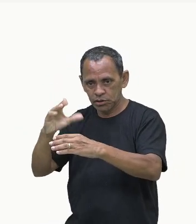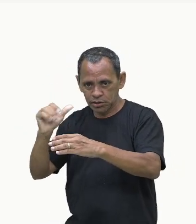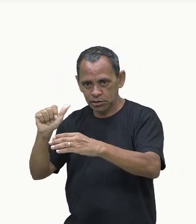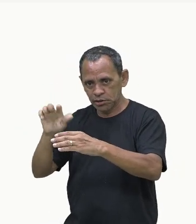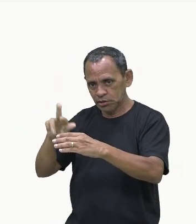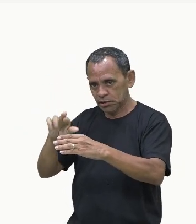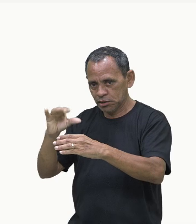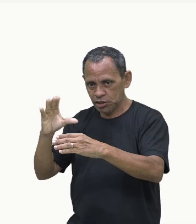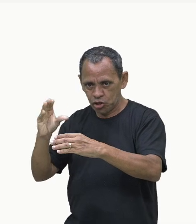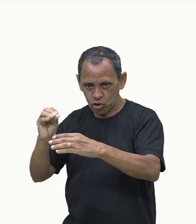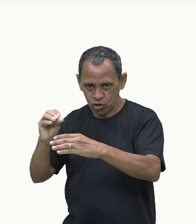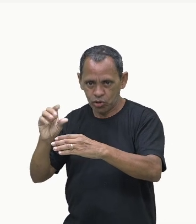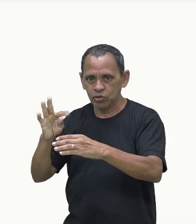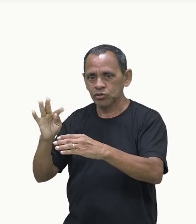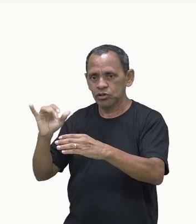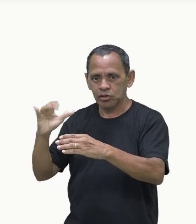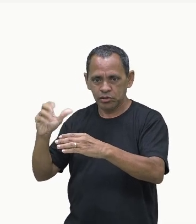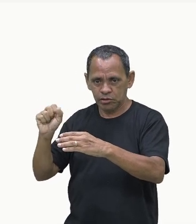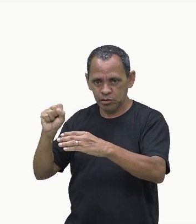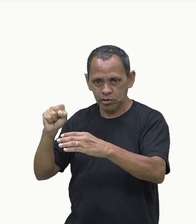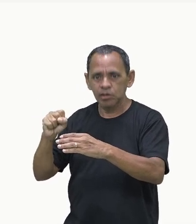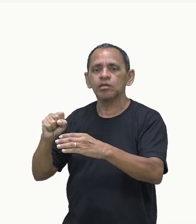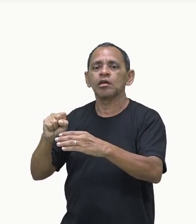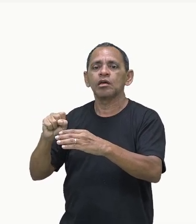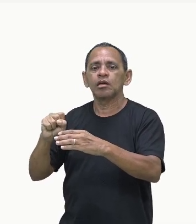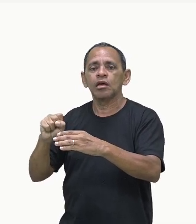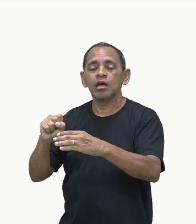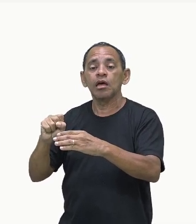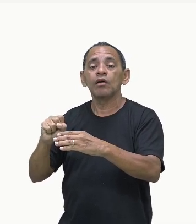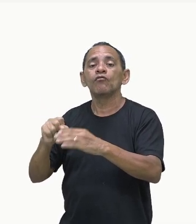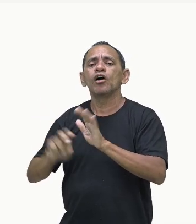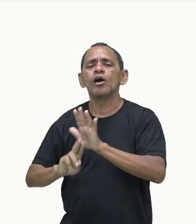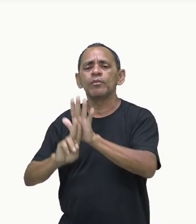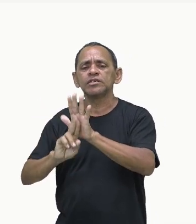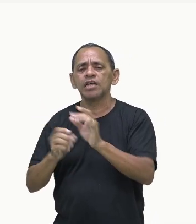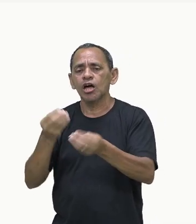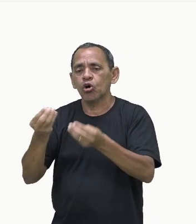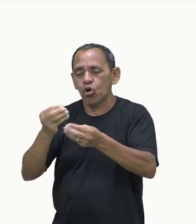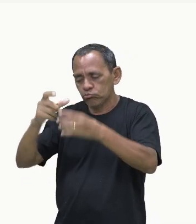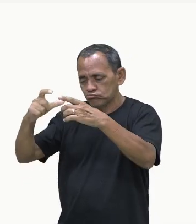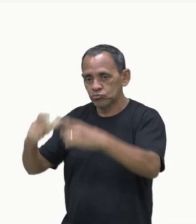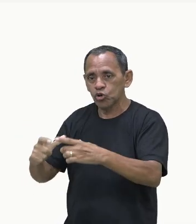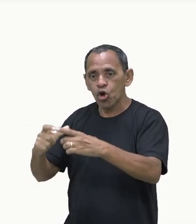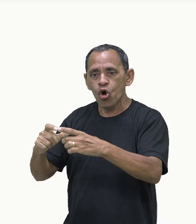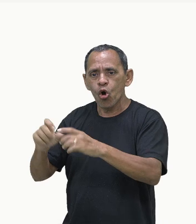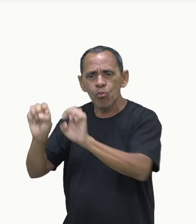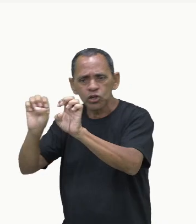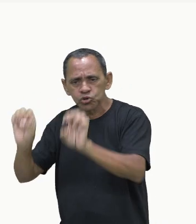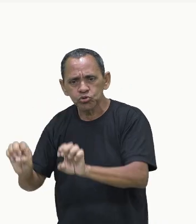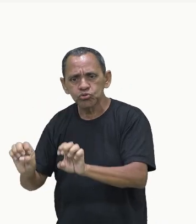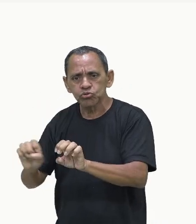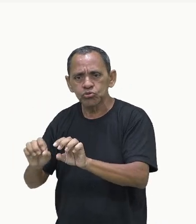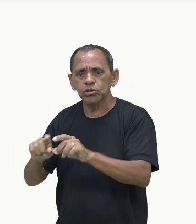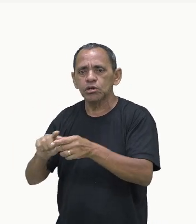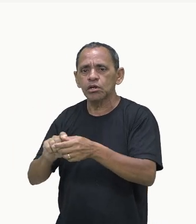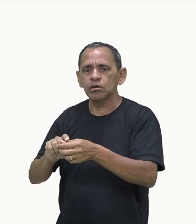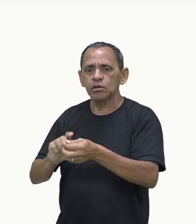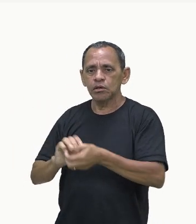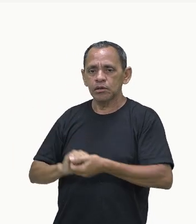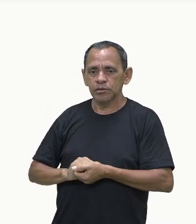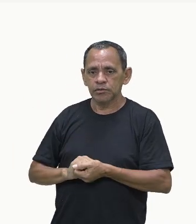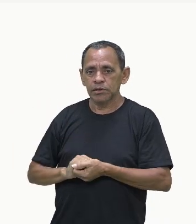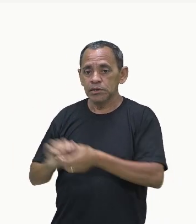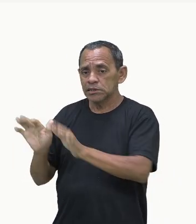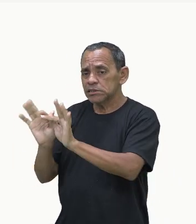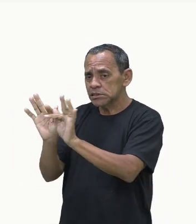eucarióticas, eu vou representar aqui, tá? Como uma estrutura, claro que essas representações elas são